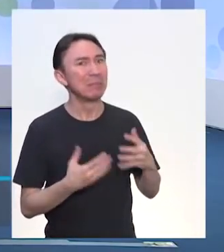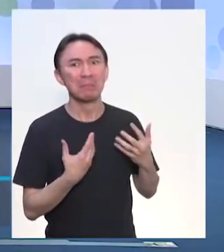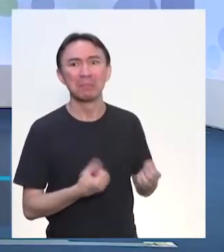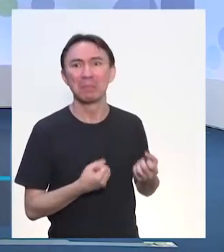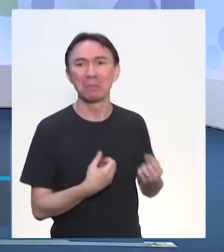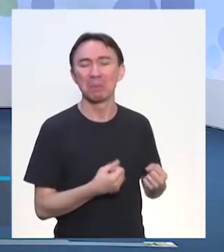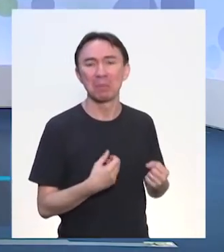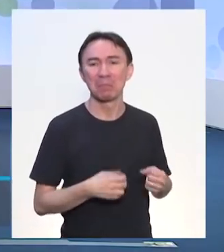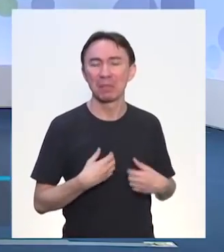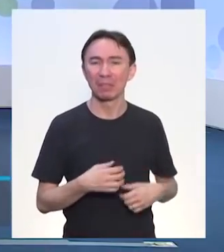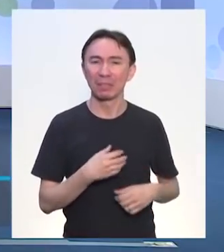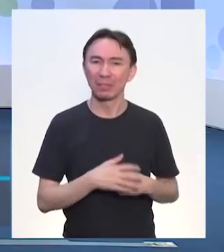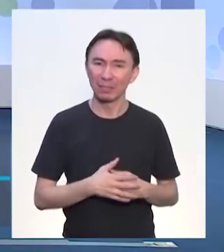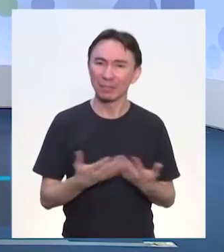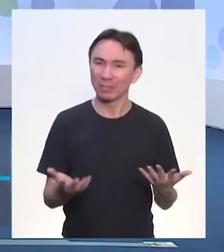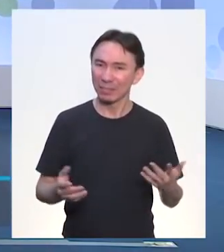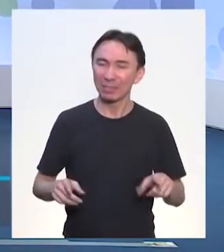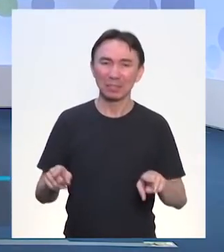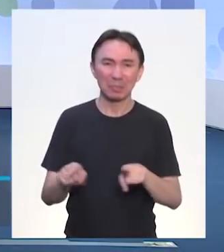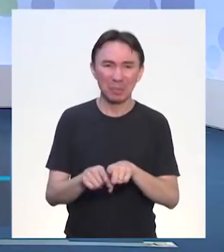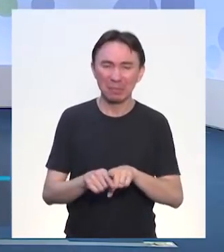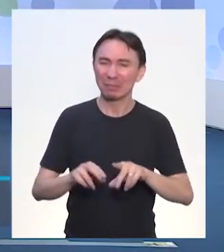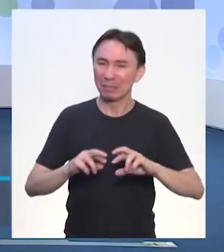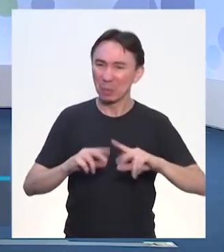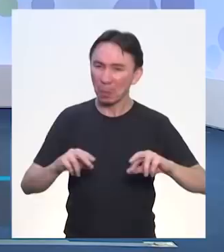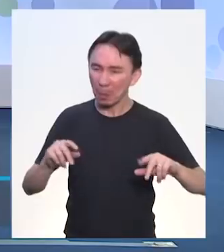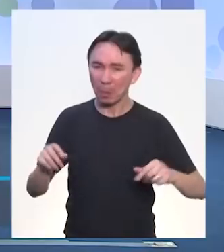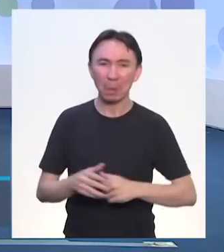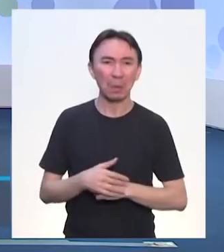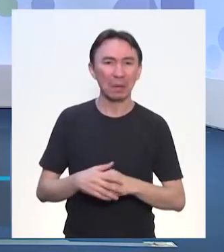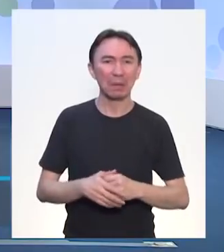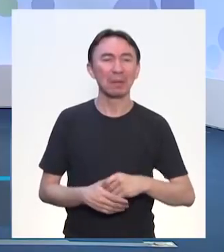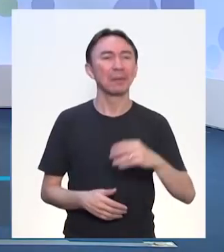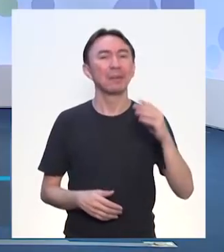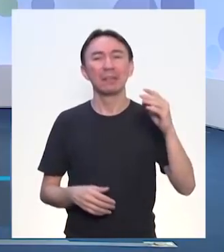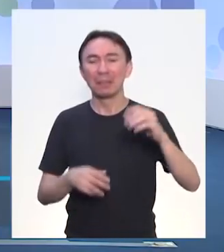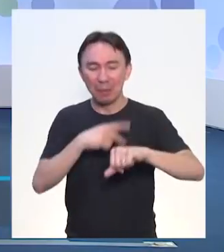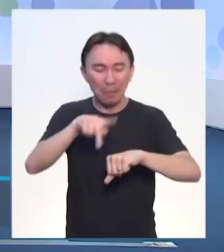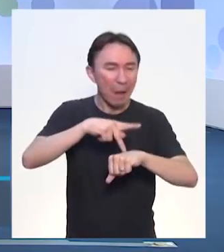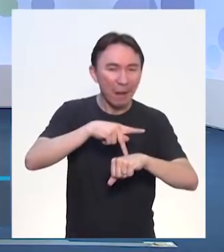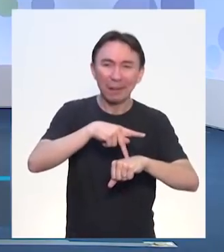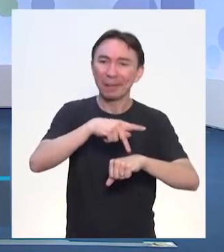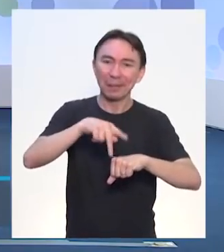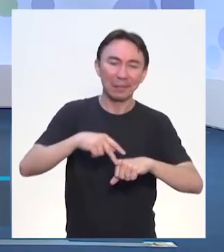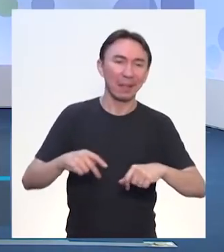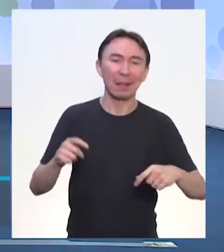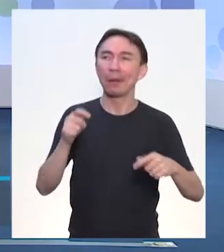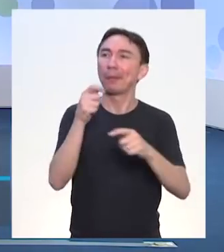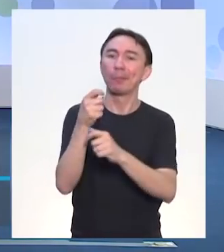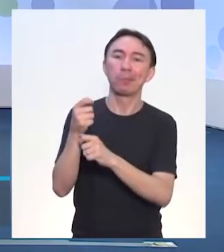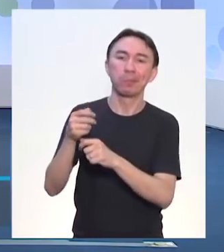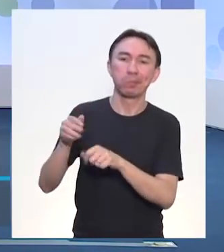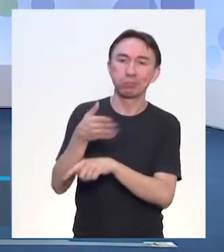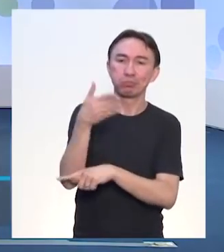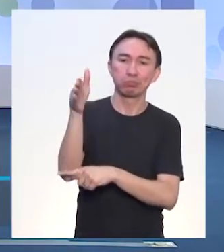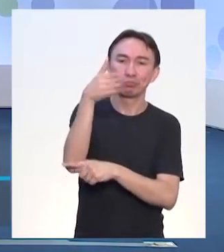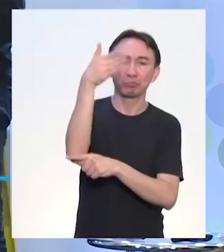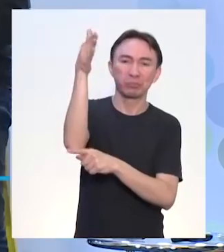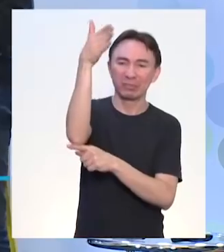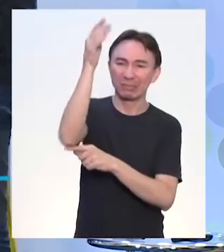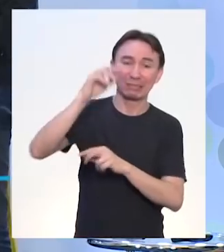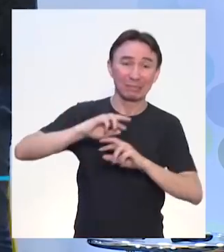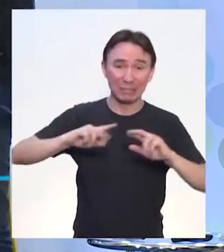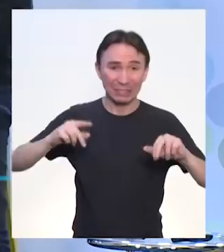do país, bandeira do país, é aquela coisa extremamente voltada à manipulação. Né? Vamos continuar aqui, que a gente